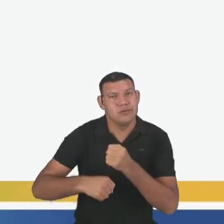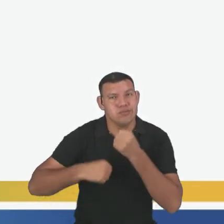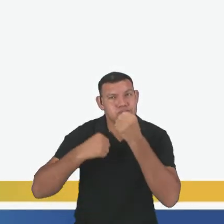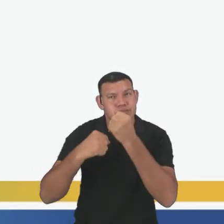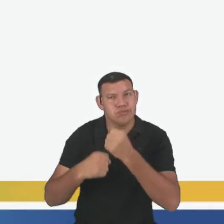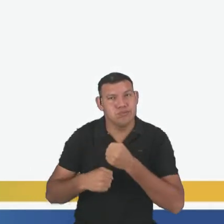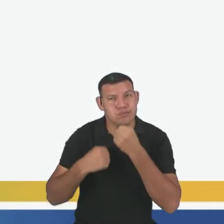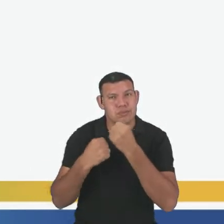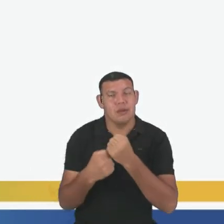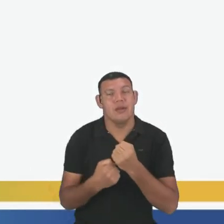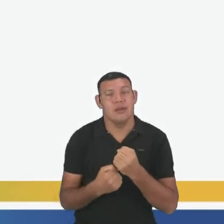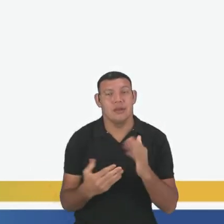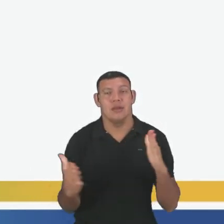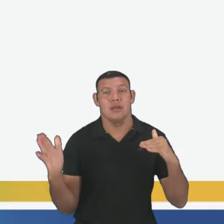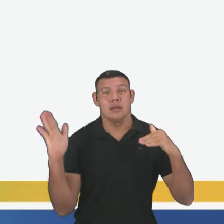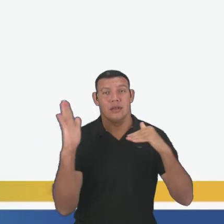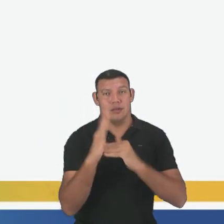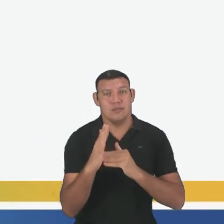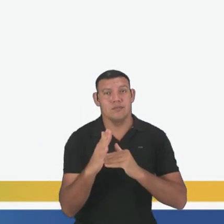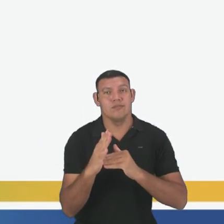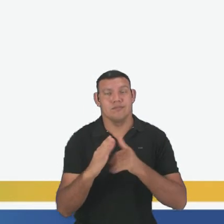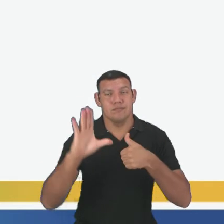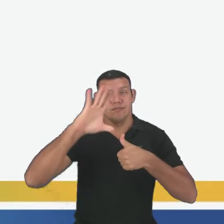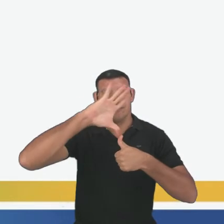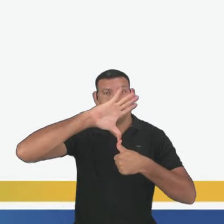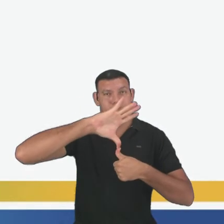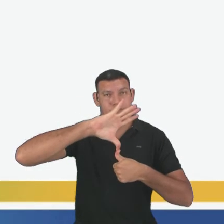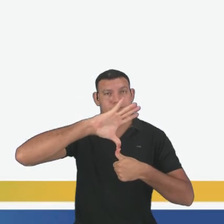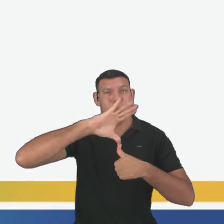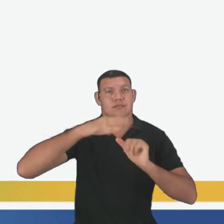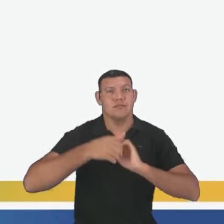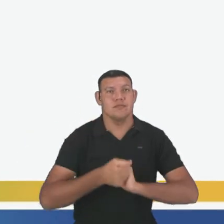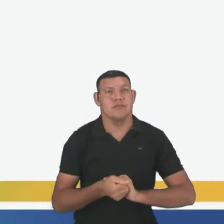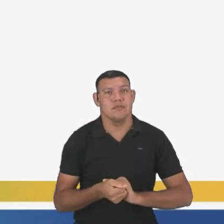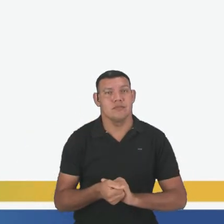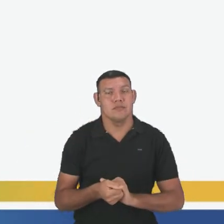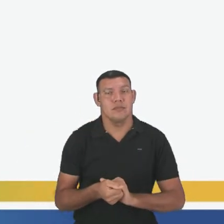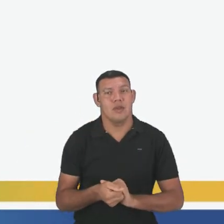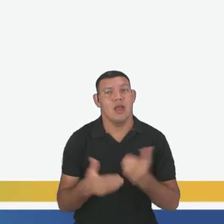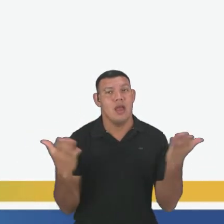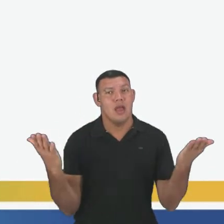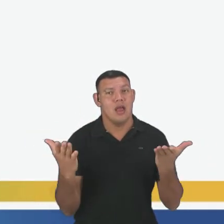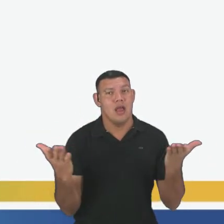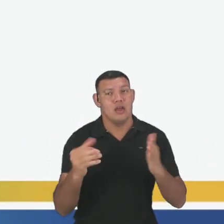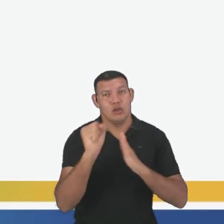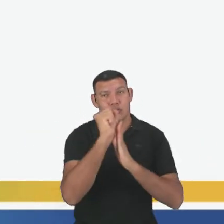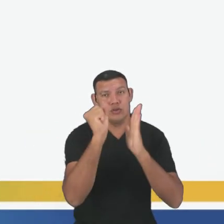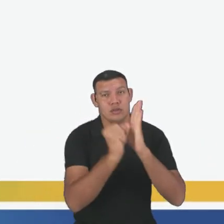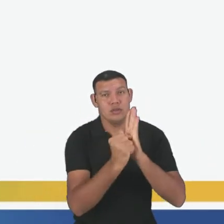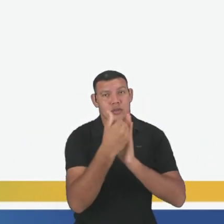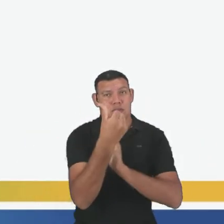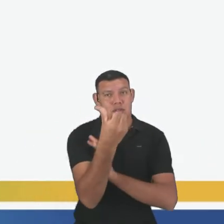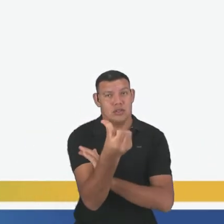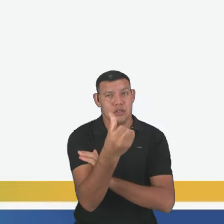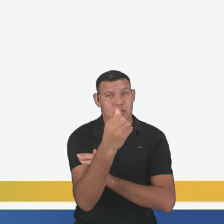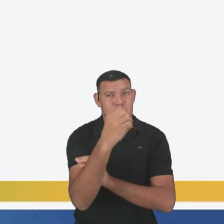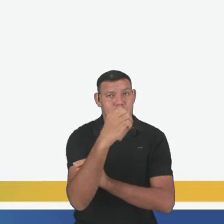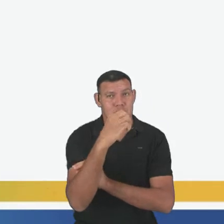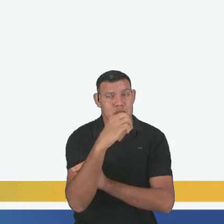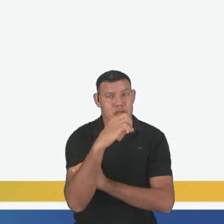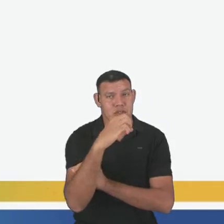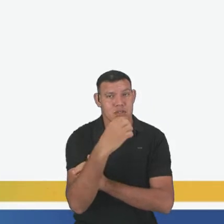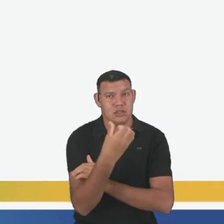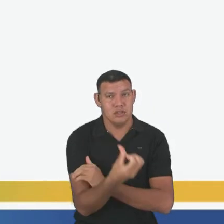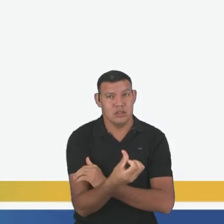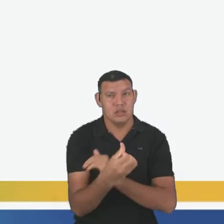a costa do continente americano. Muito bem, já entre o século XVI e XIX, grande parte dos